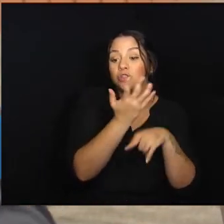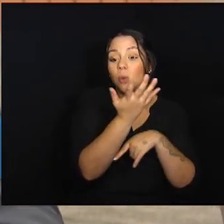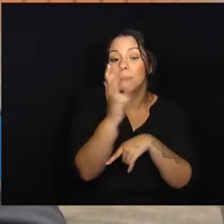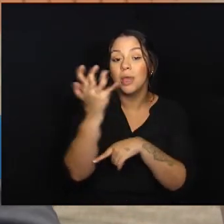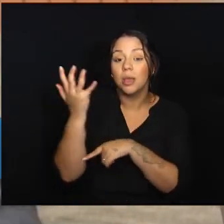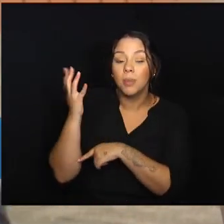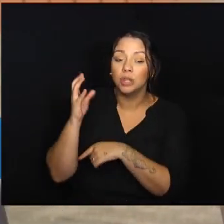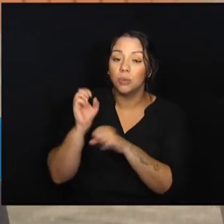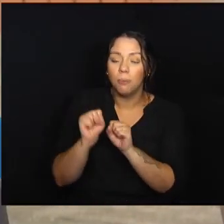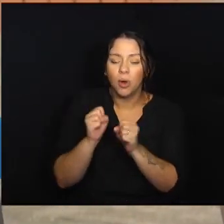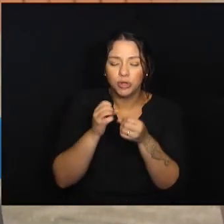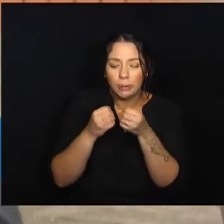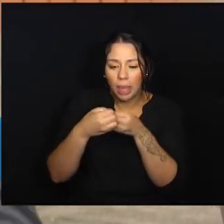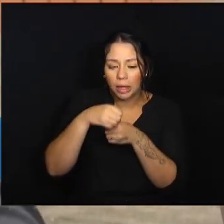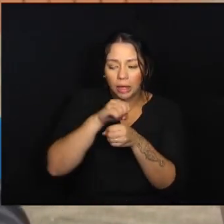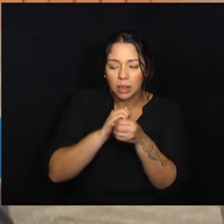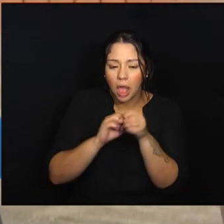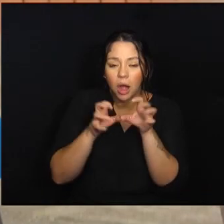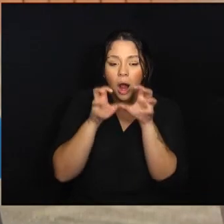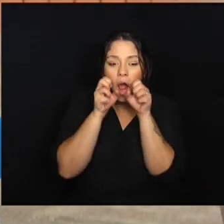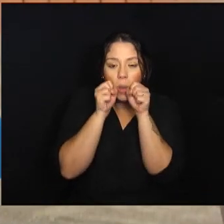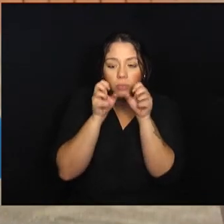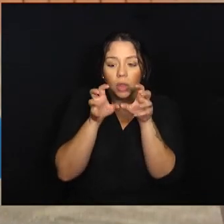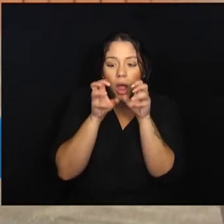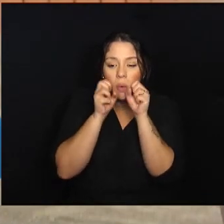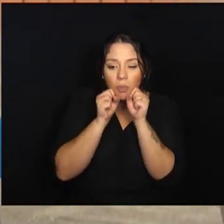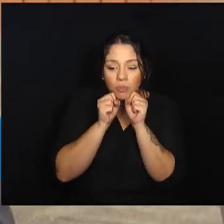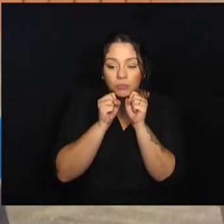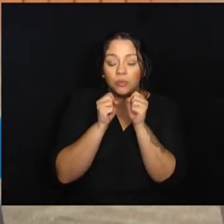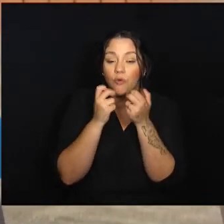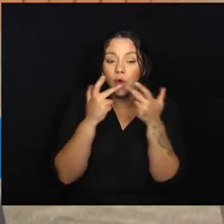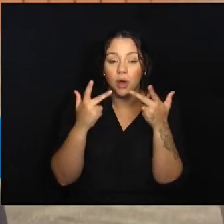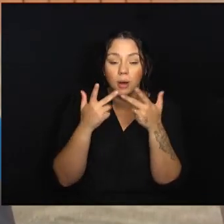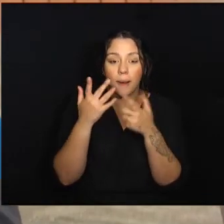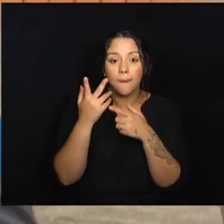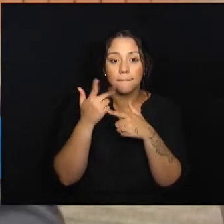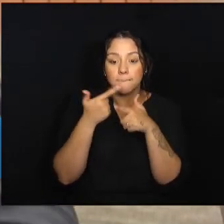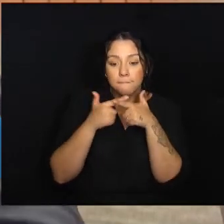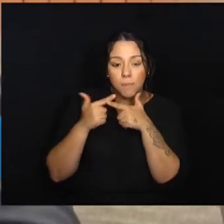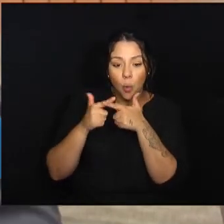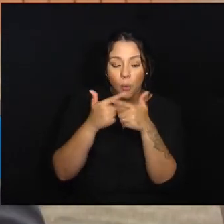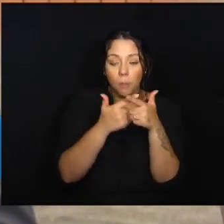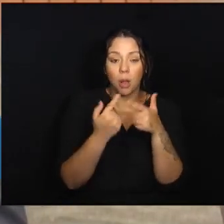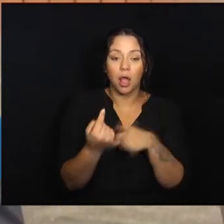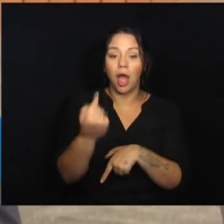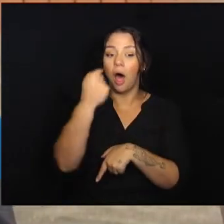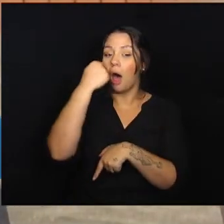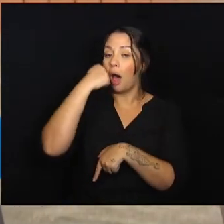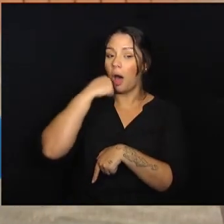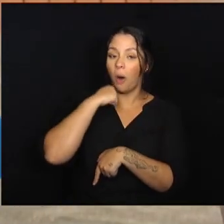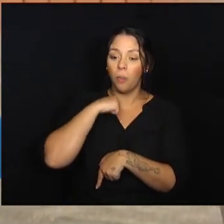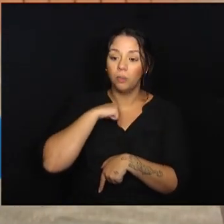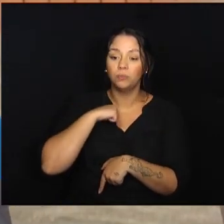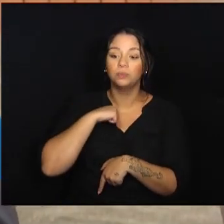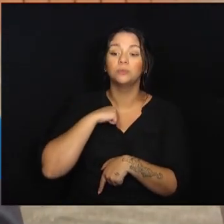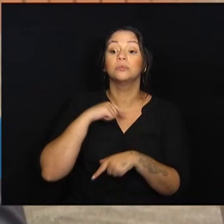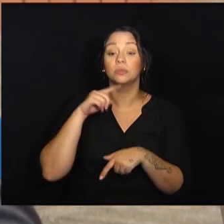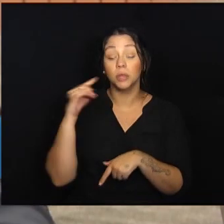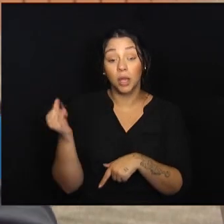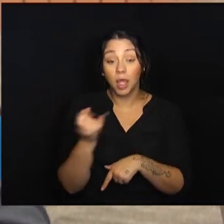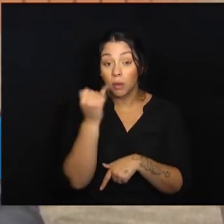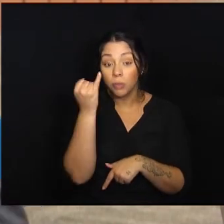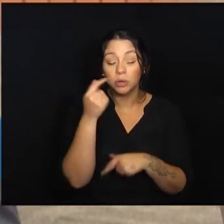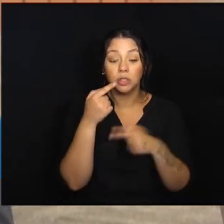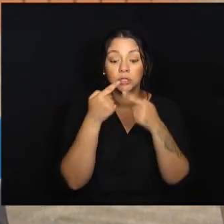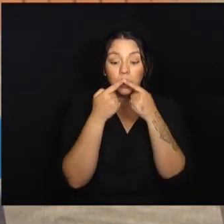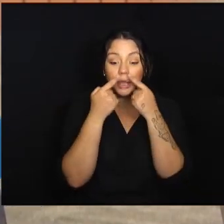muitas bactérias, muitos micro-organismos, muitas agressões do meio externo. E é importante que a gente tenha uma saúde bucal adequada.